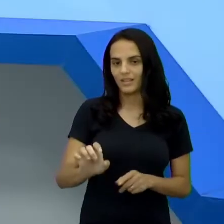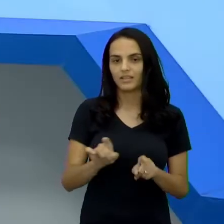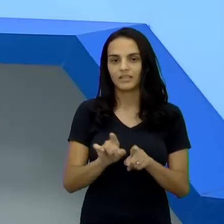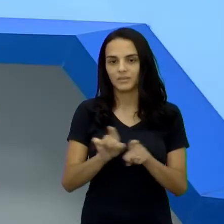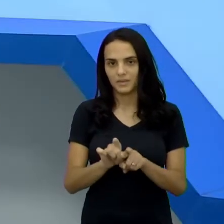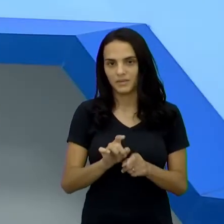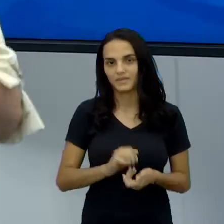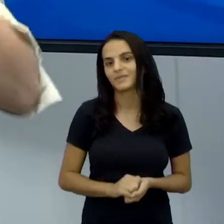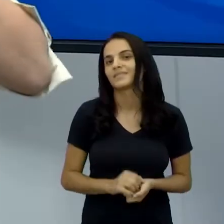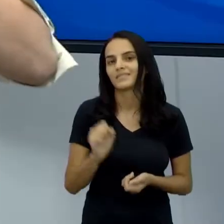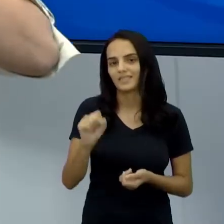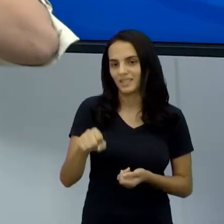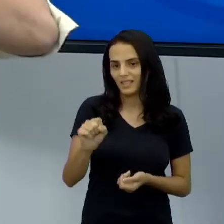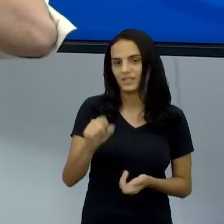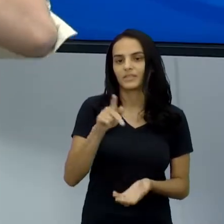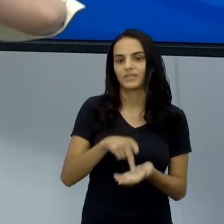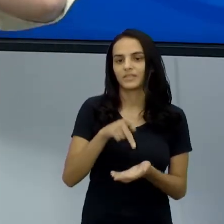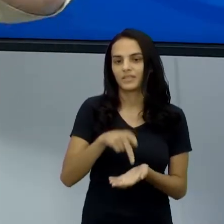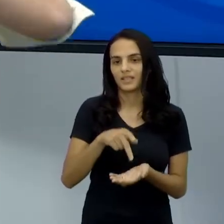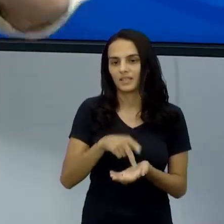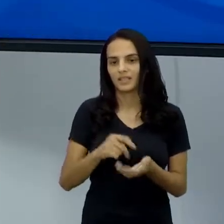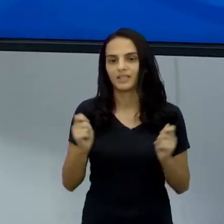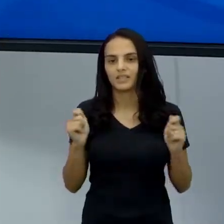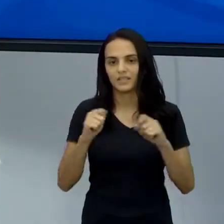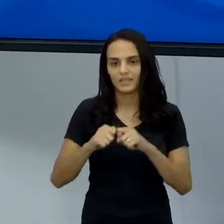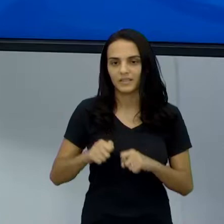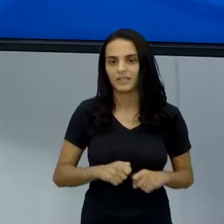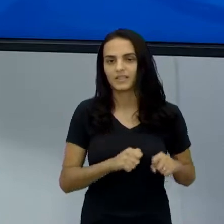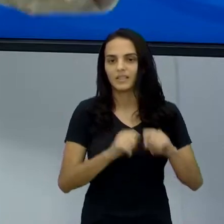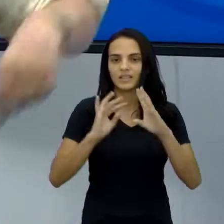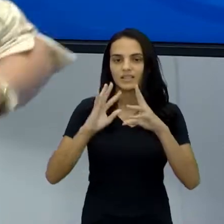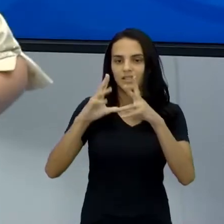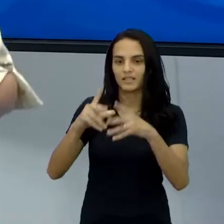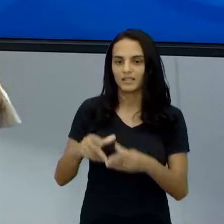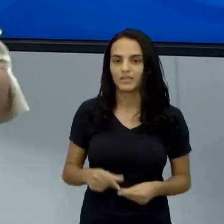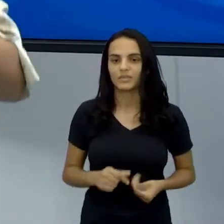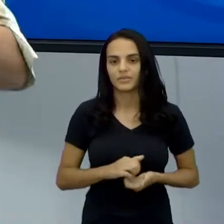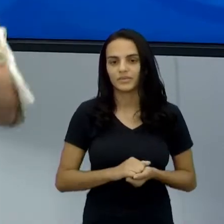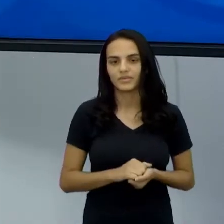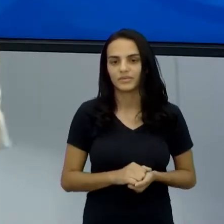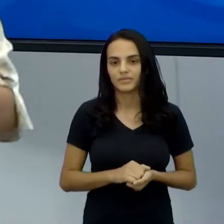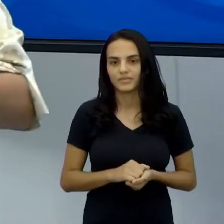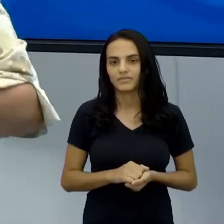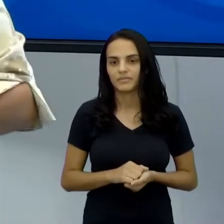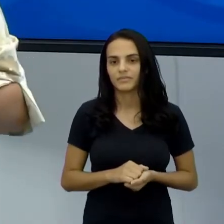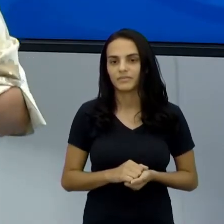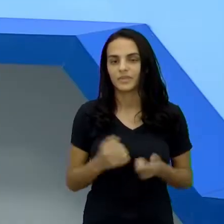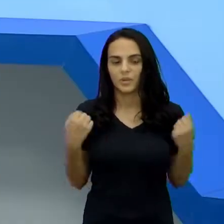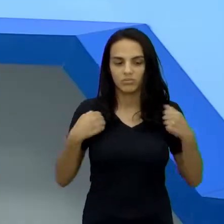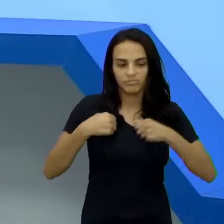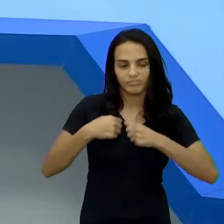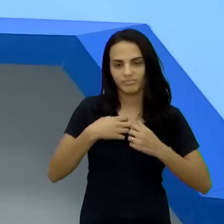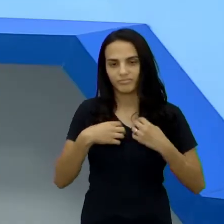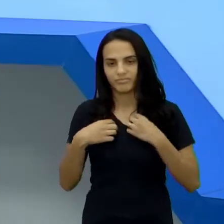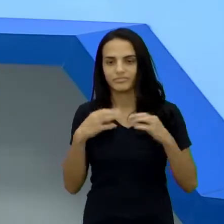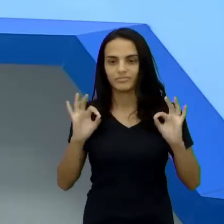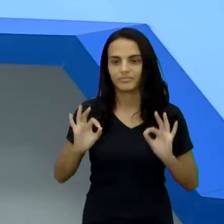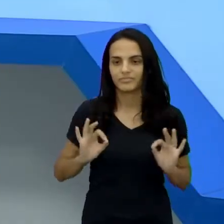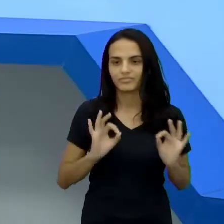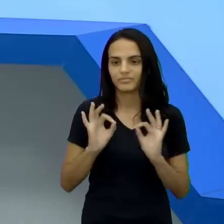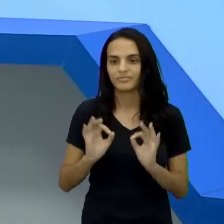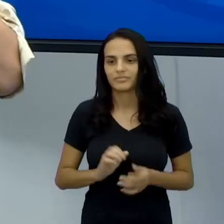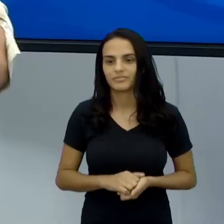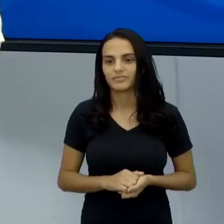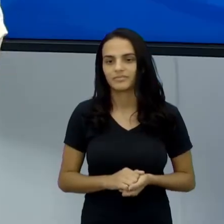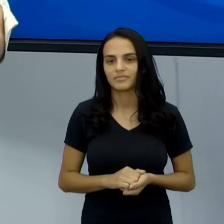de campo. Exato, tem que fazer esse aval aí, esse treco todo. Tô me arrumando aqui. Ah, pra ficar chique, pra ficar chique. Ai, tô batendo